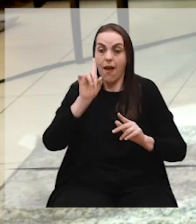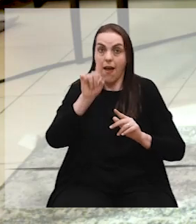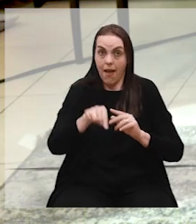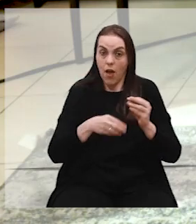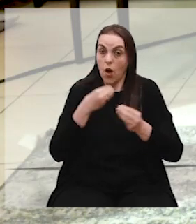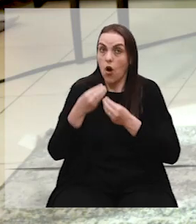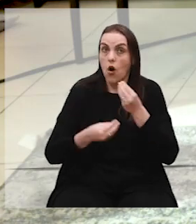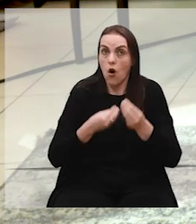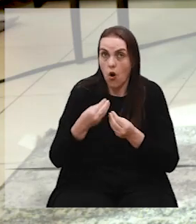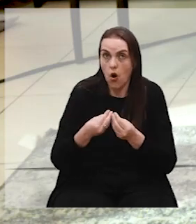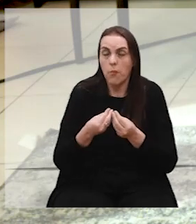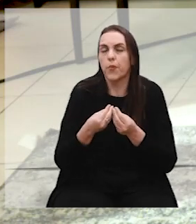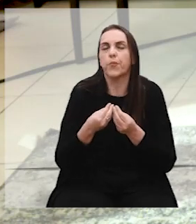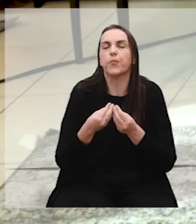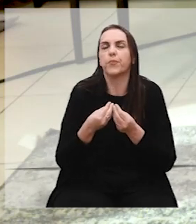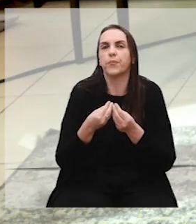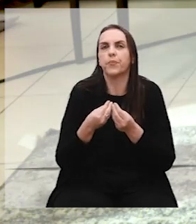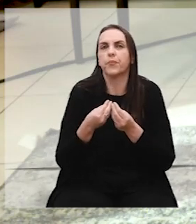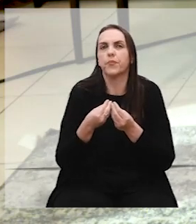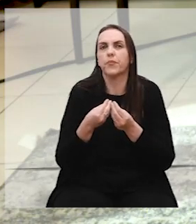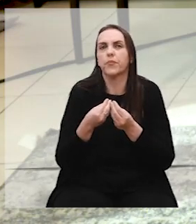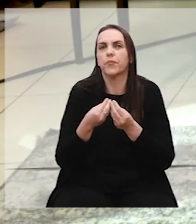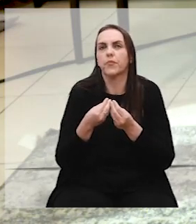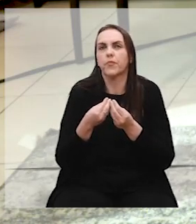é resultado de